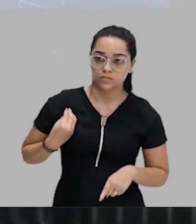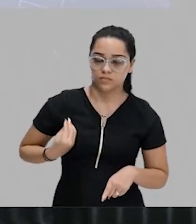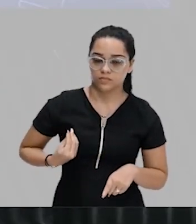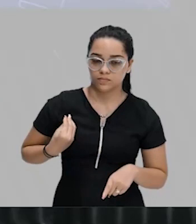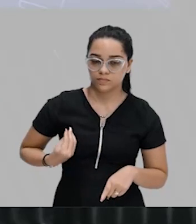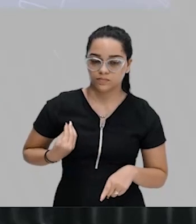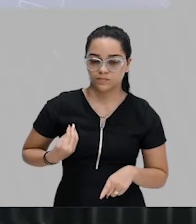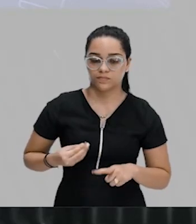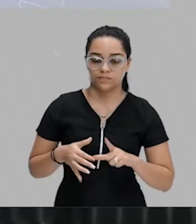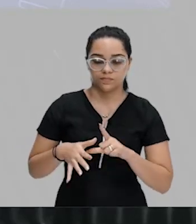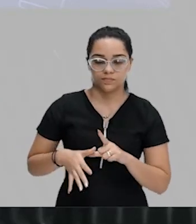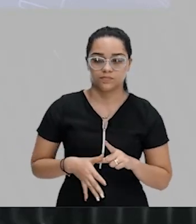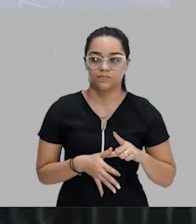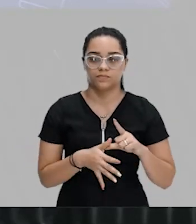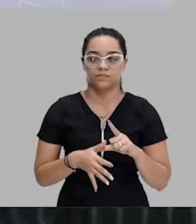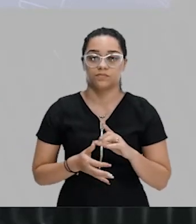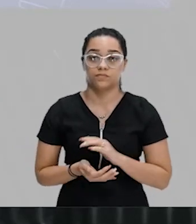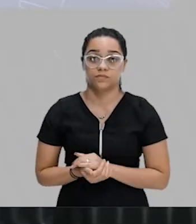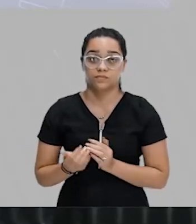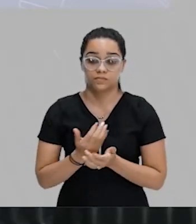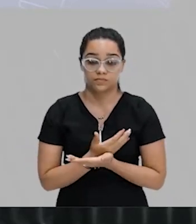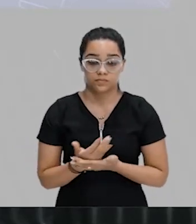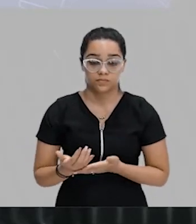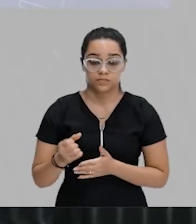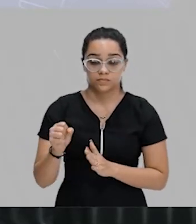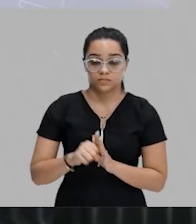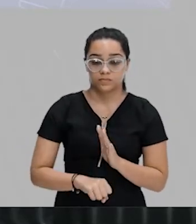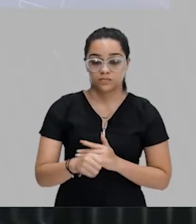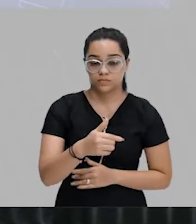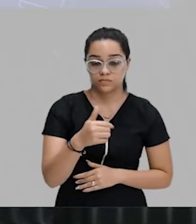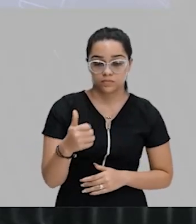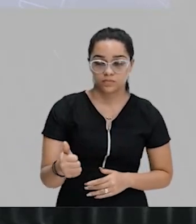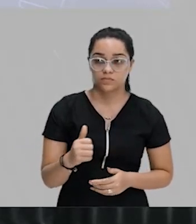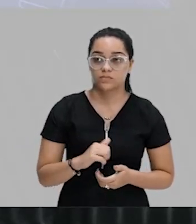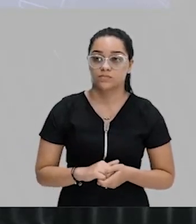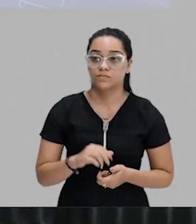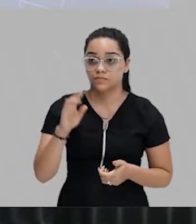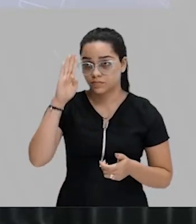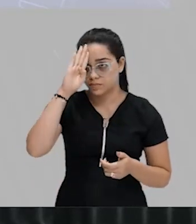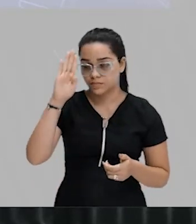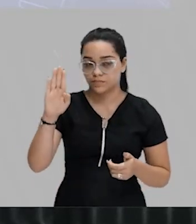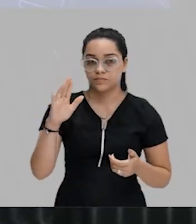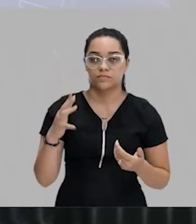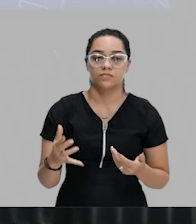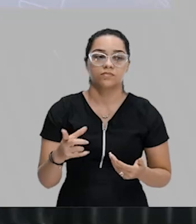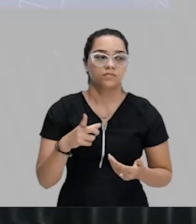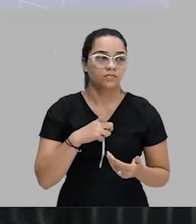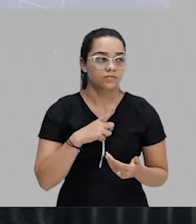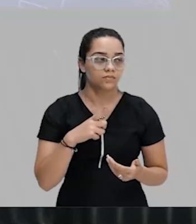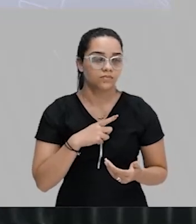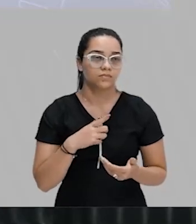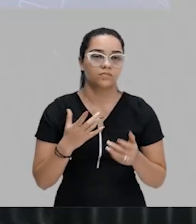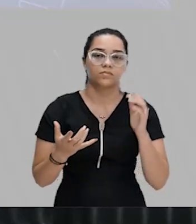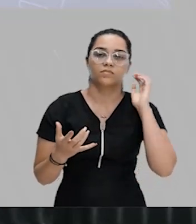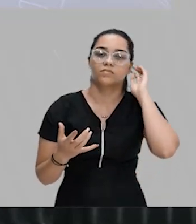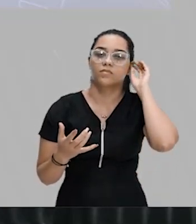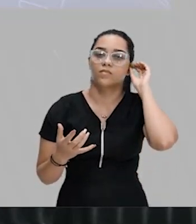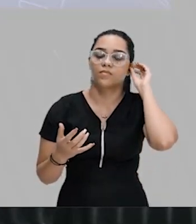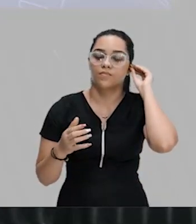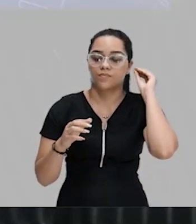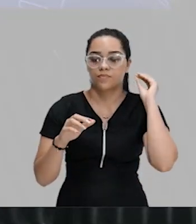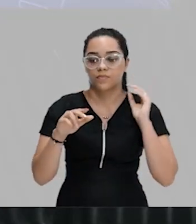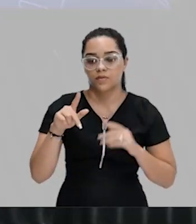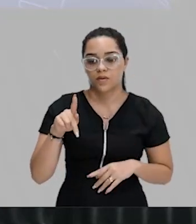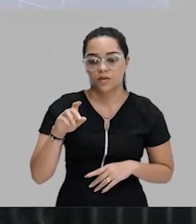América Latina, no início do século XXI, principalmente ali através do